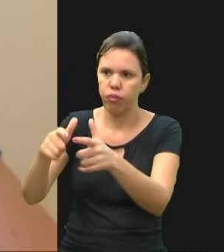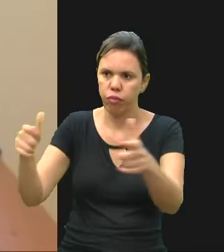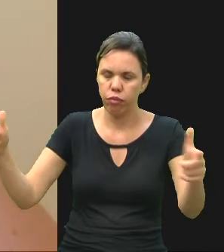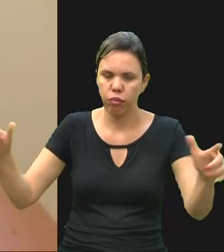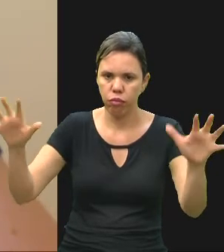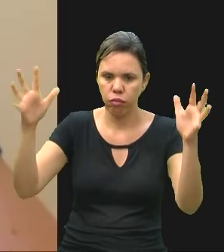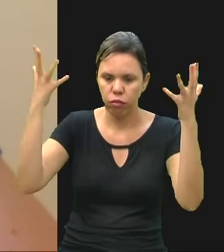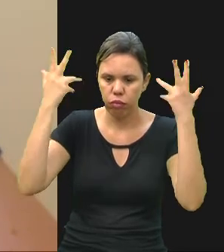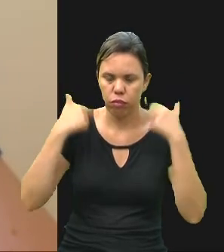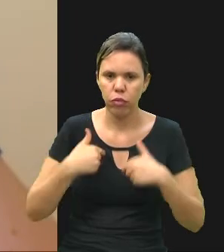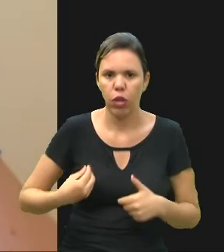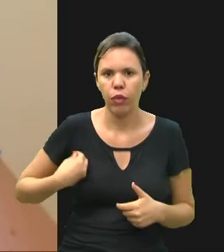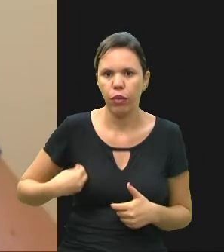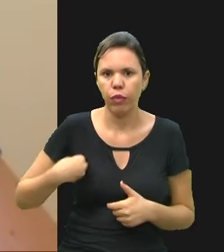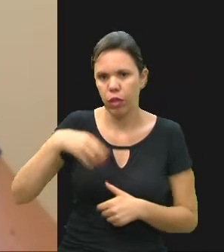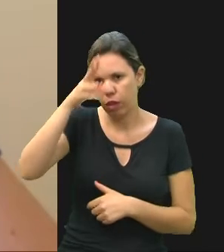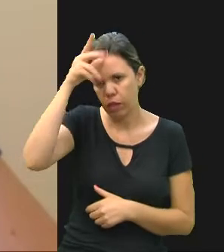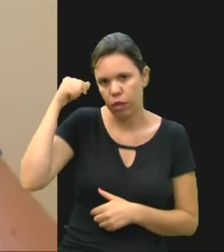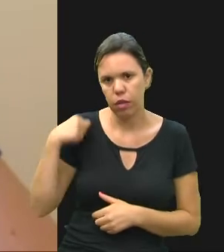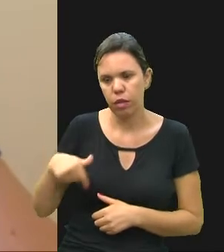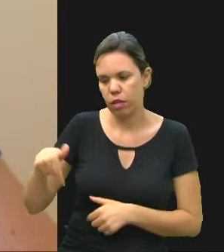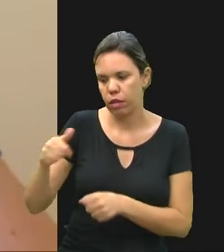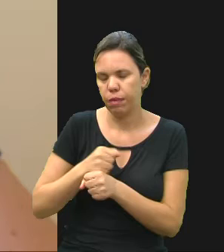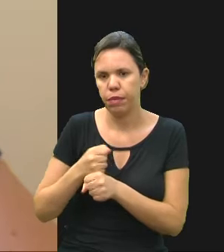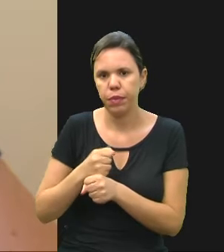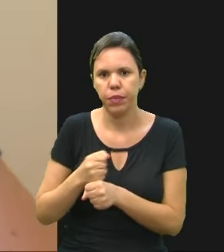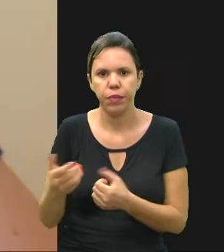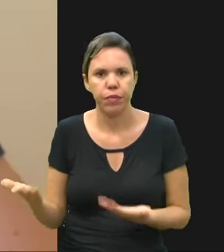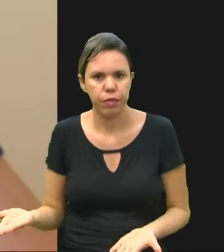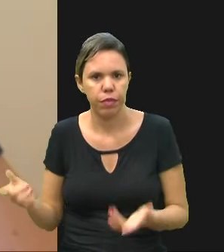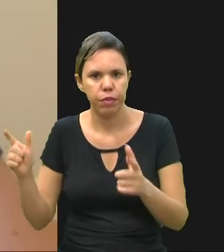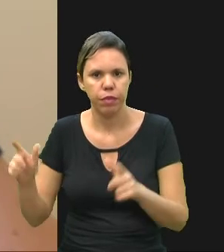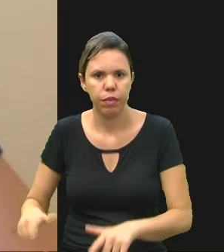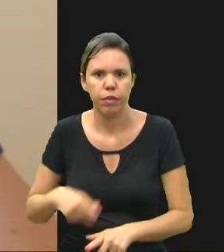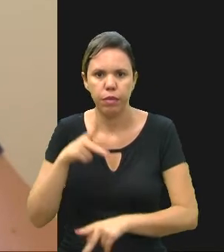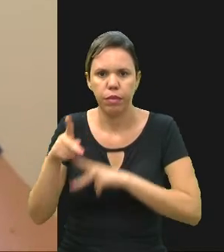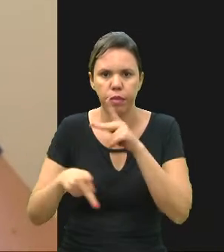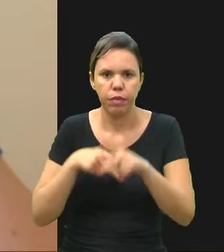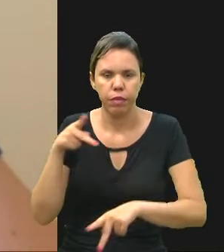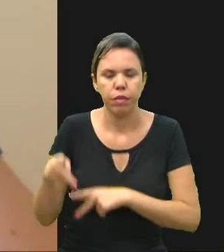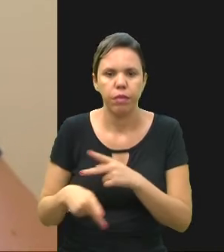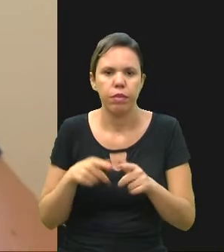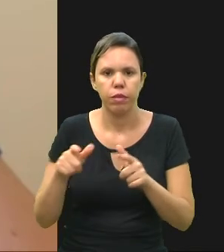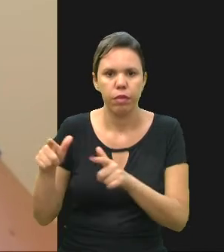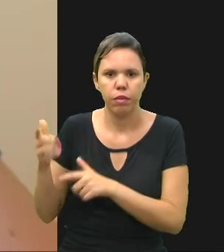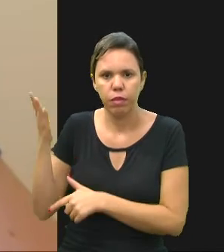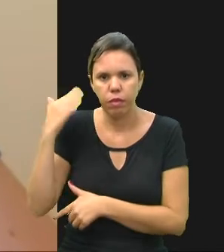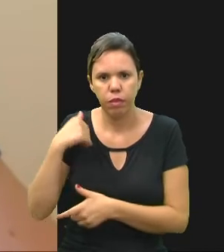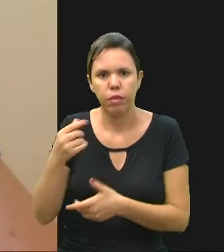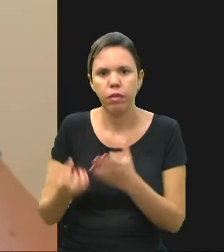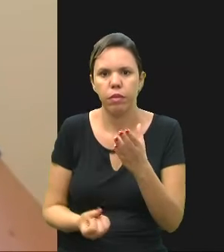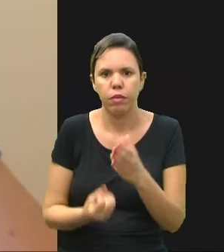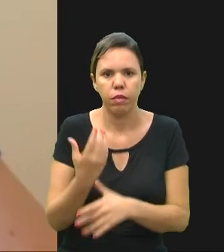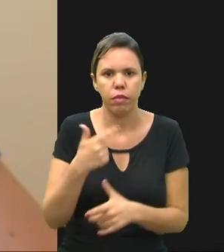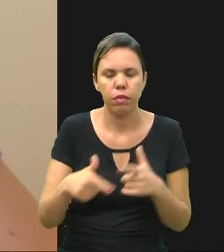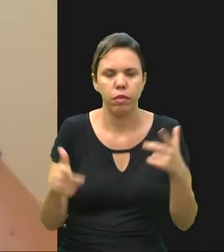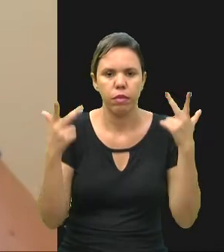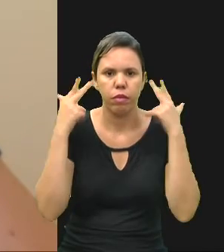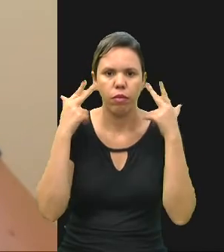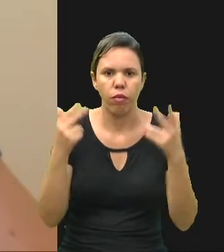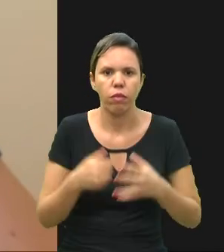vegetação nativa, e eu vivia na Amazônia durante 7 anos, lá as populações locais, elas sabem como isso